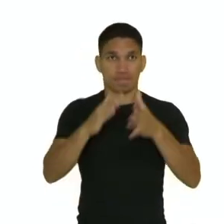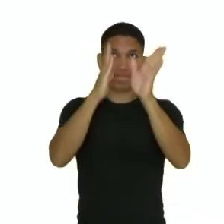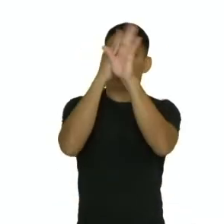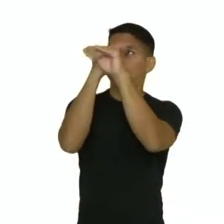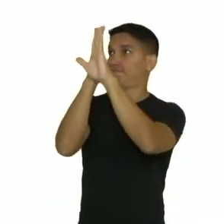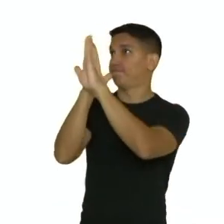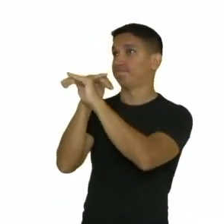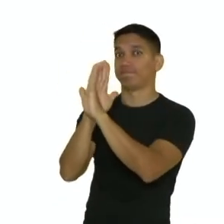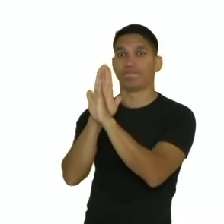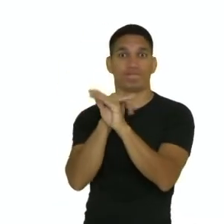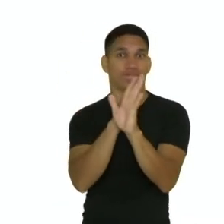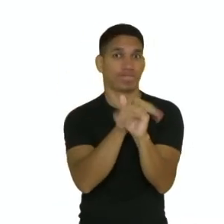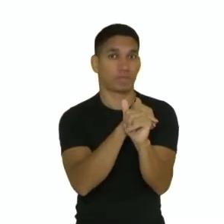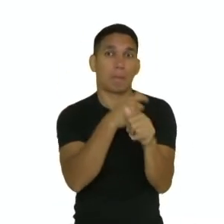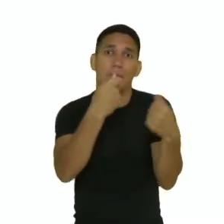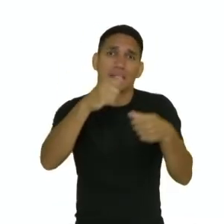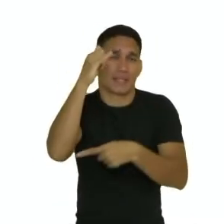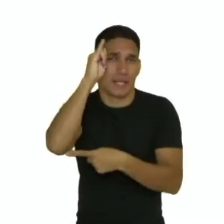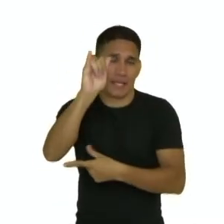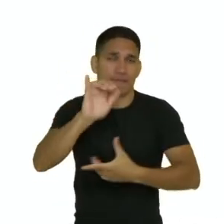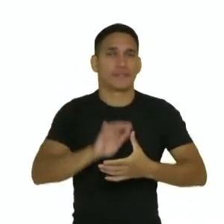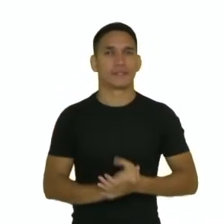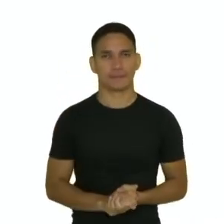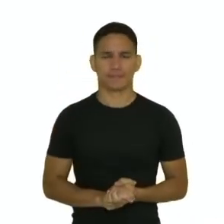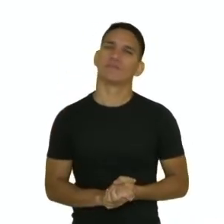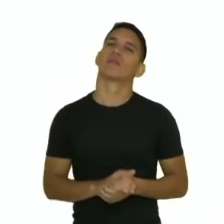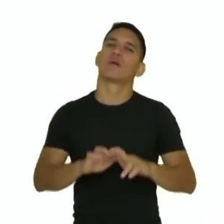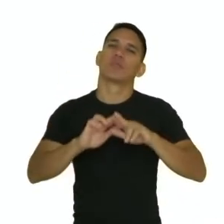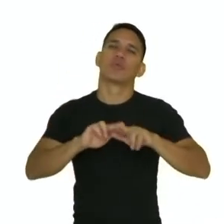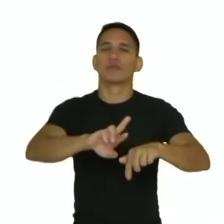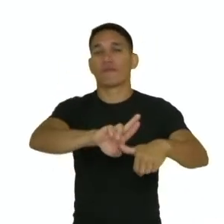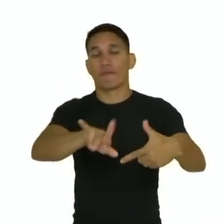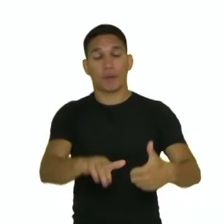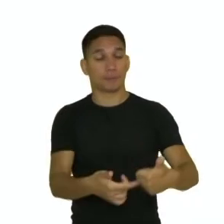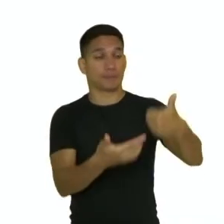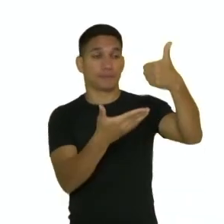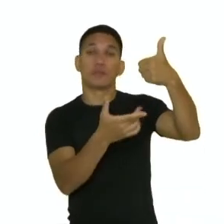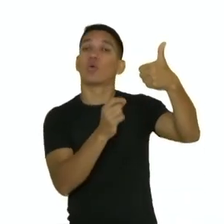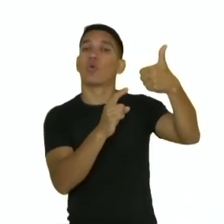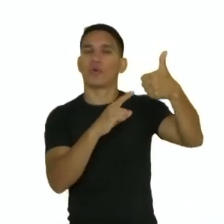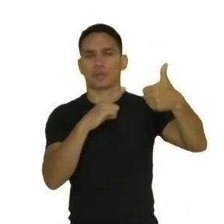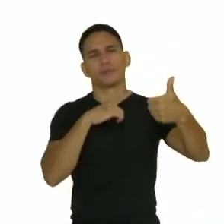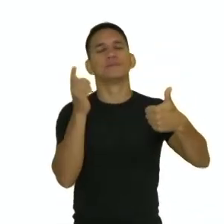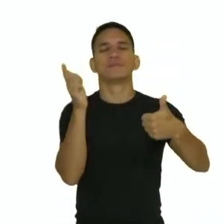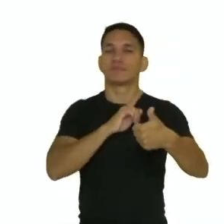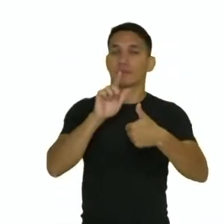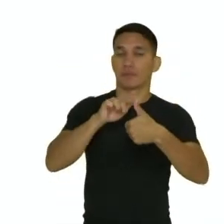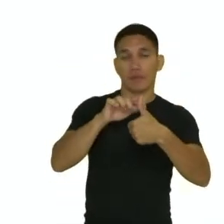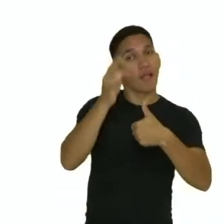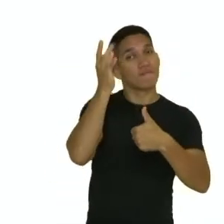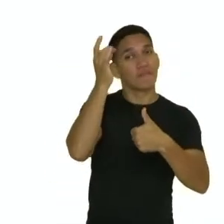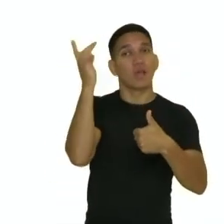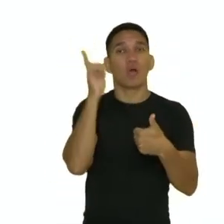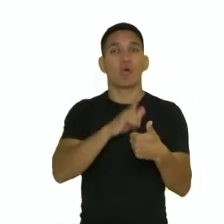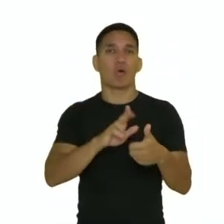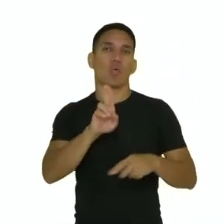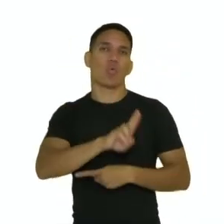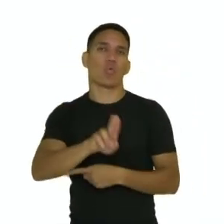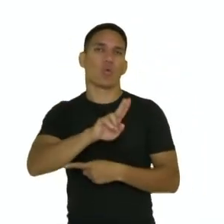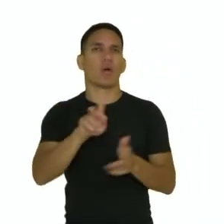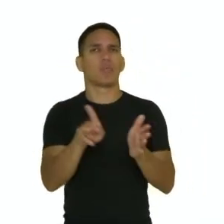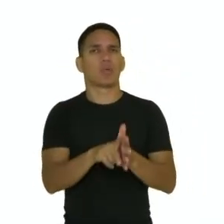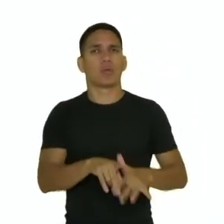que devem ser evitadas. Então, dentre as vantagens, nós temos a mobilidade, eles podem ser levados